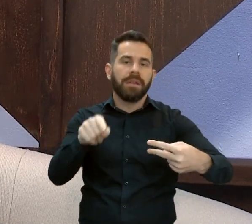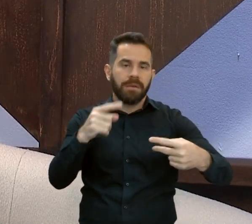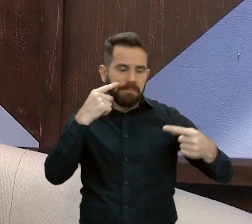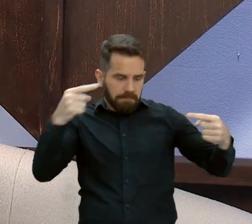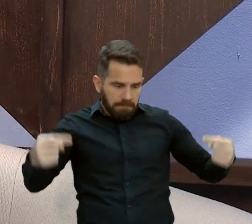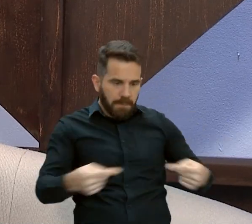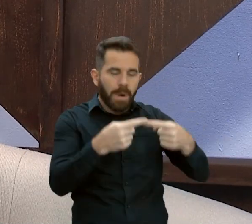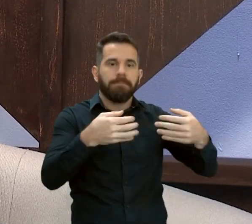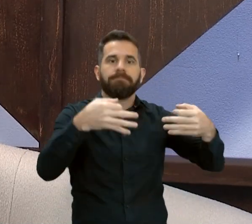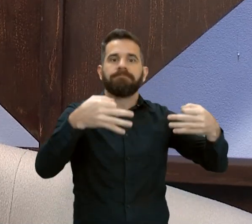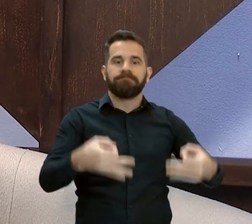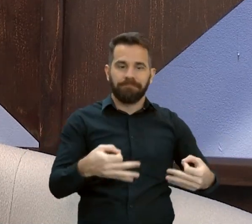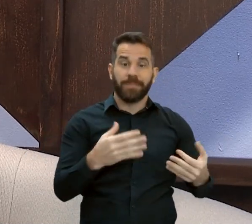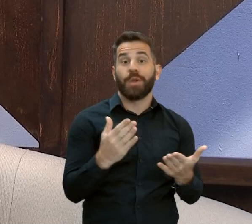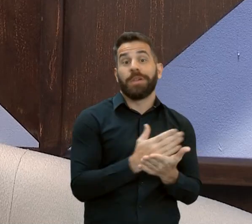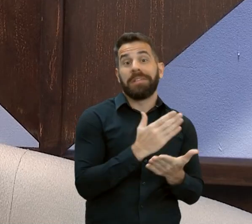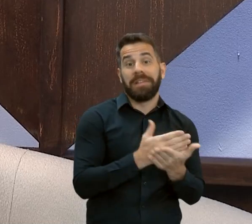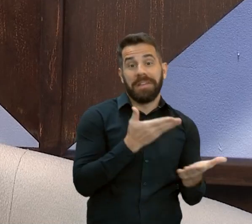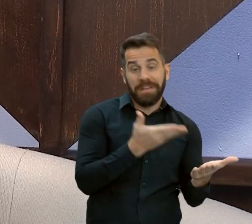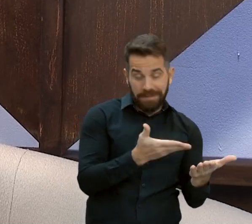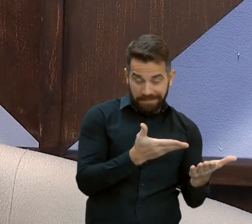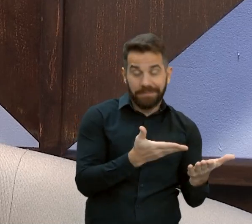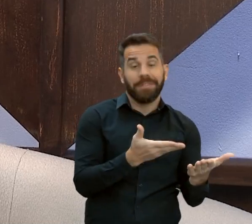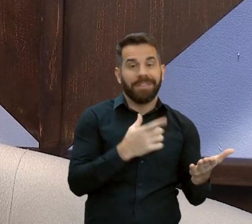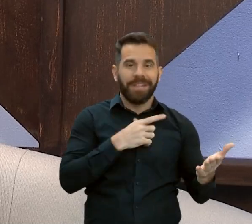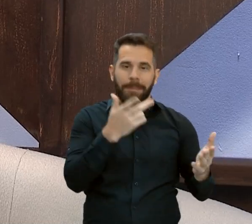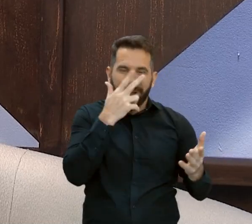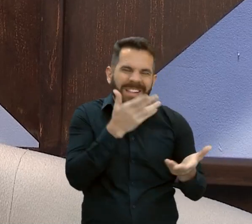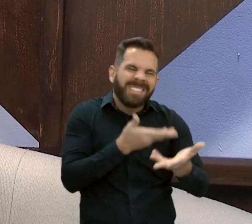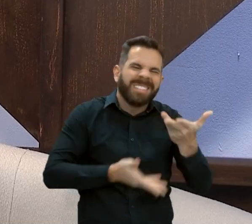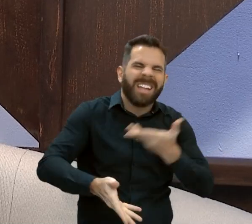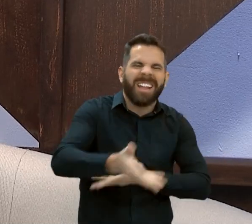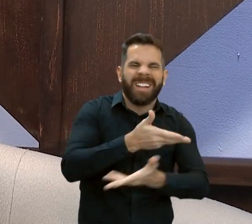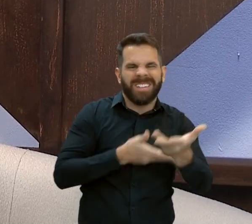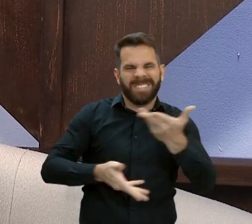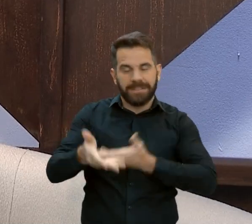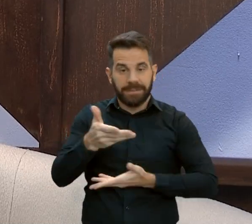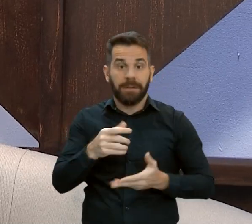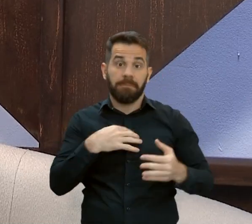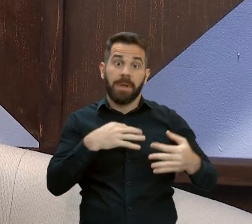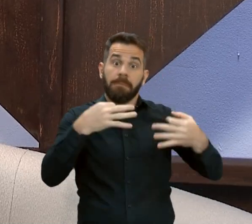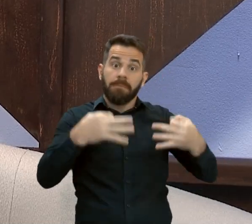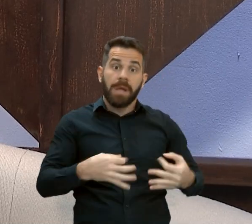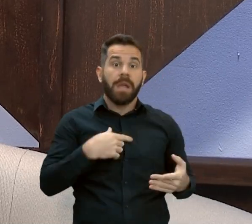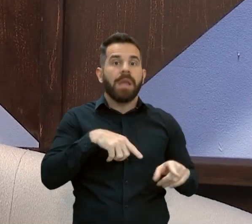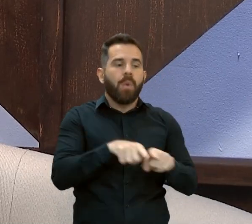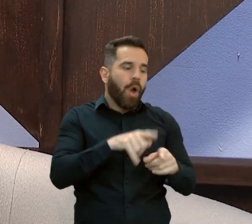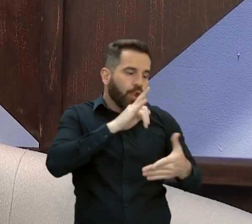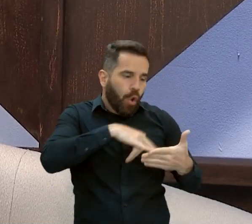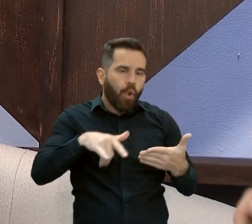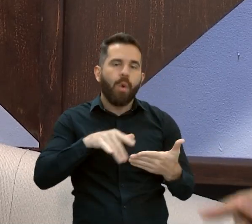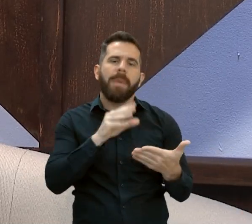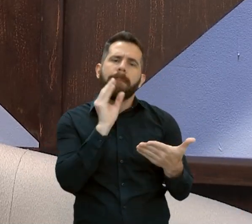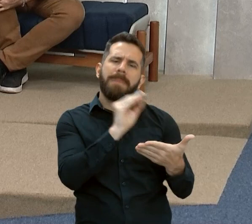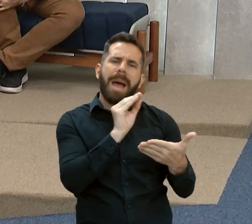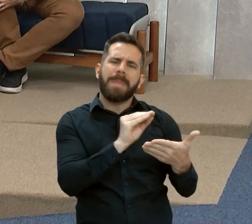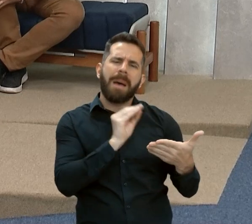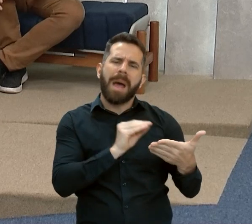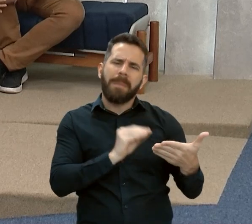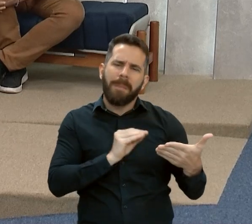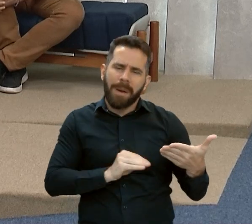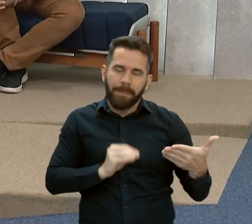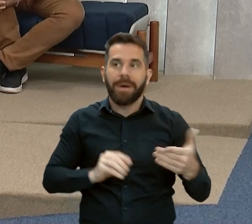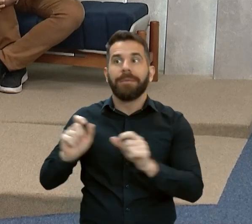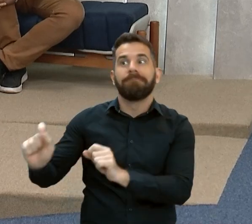daquela temporada. Então o livro é isso, é uma documentação realmente das temporadas do História das Invenções. Vamos voltar a falar